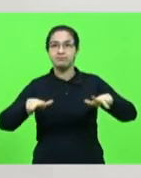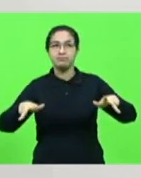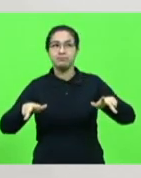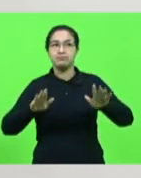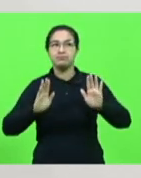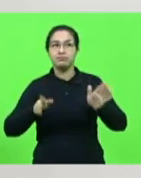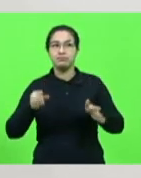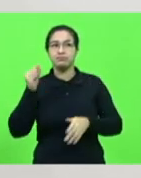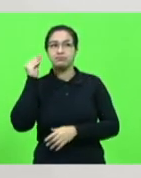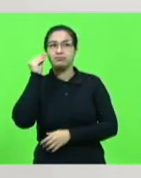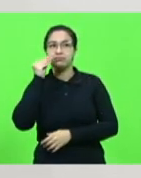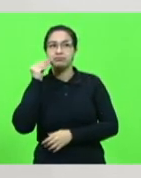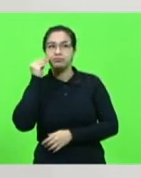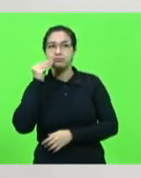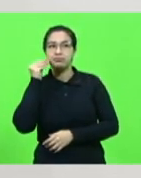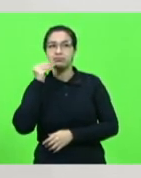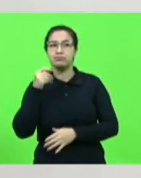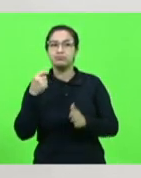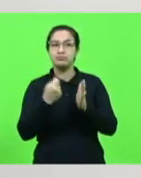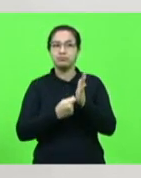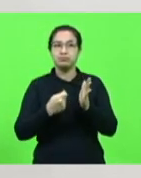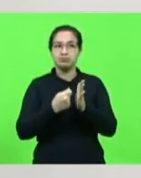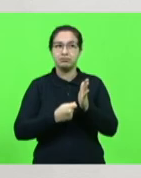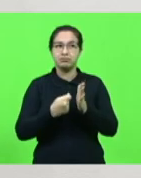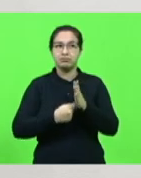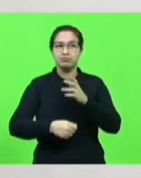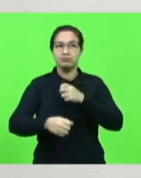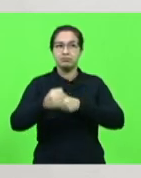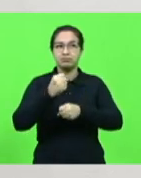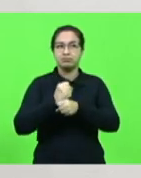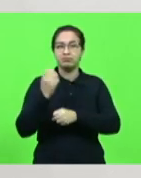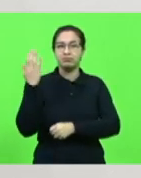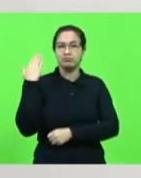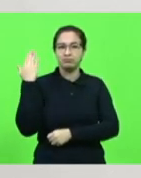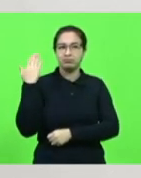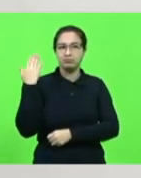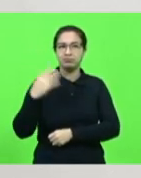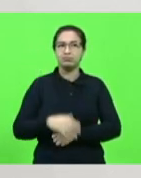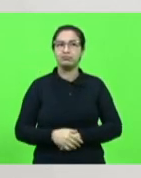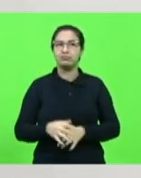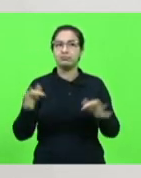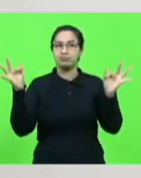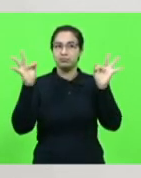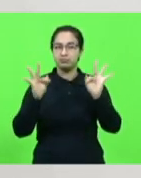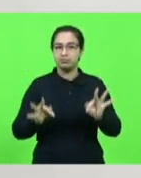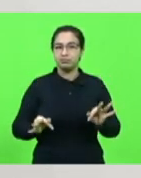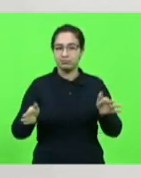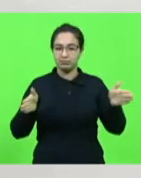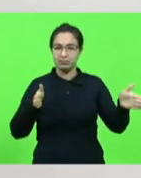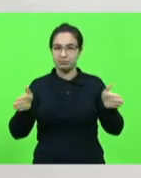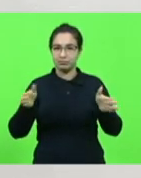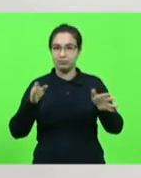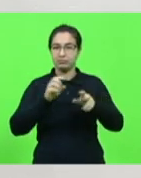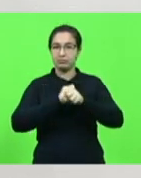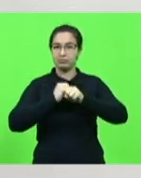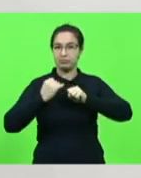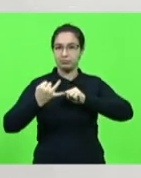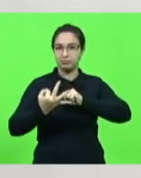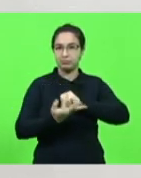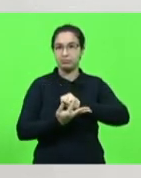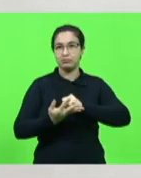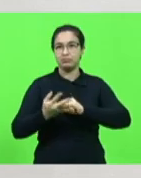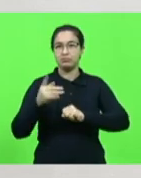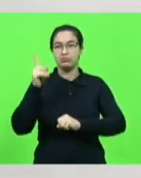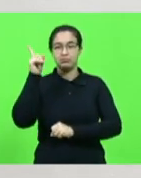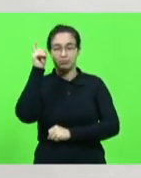viu outros mandatos aqui, é uma batalha antiga já, mas a gente fica feliz em meio a um ano pandêmico, num ano difícil, de ruins